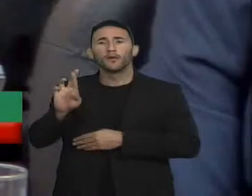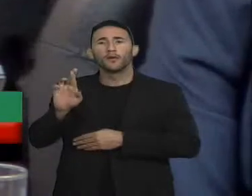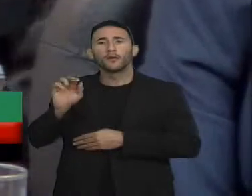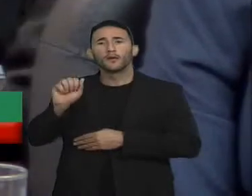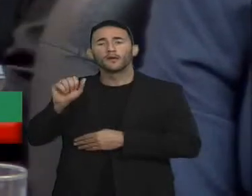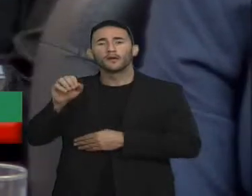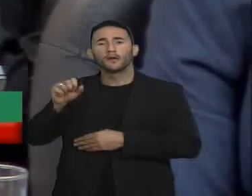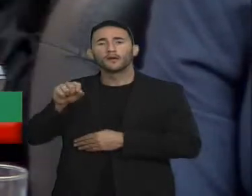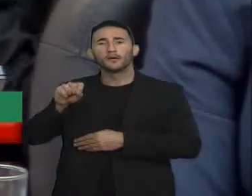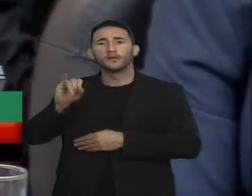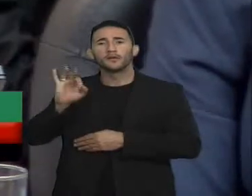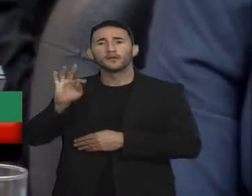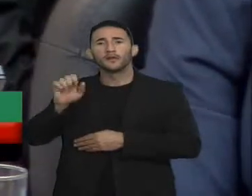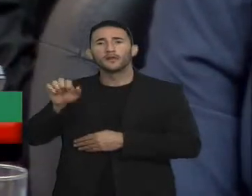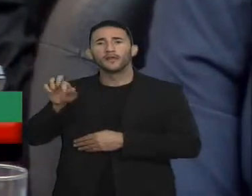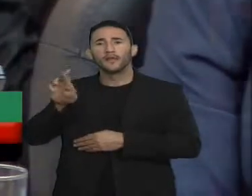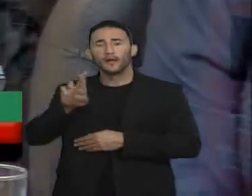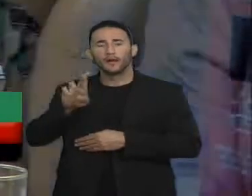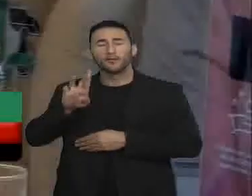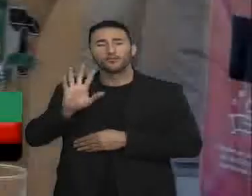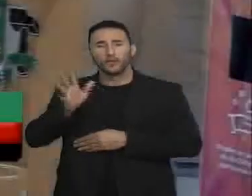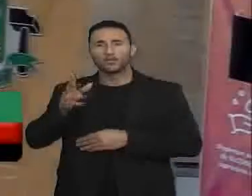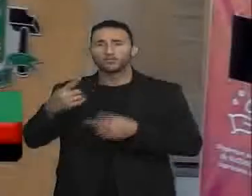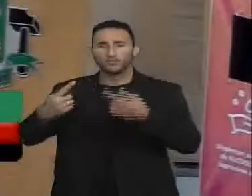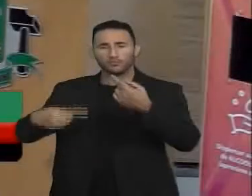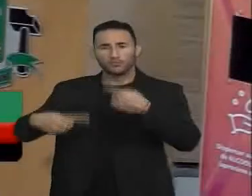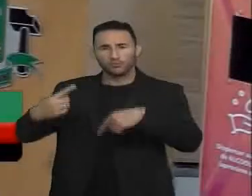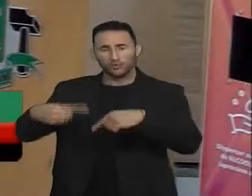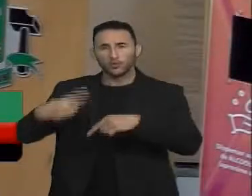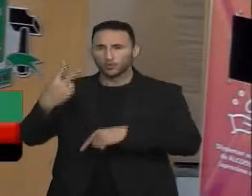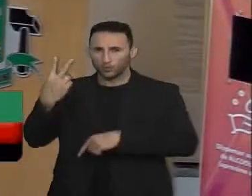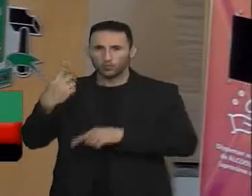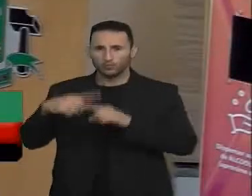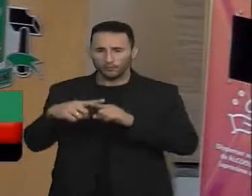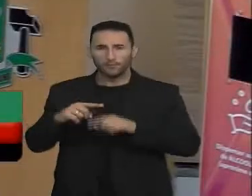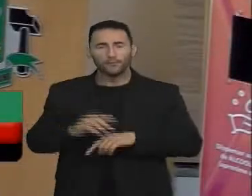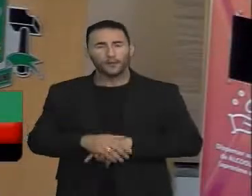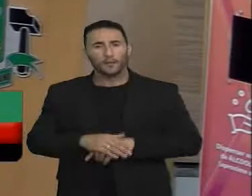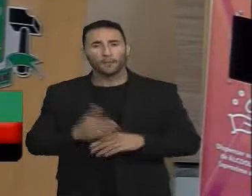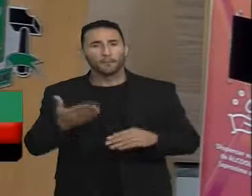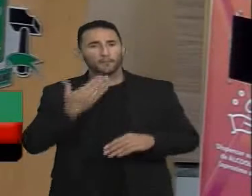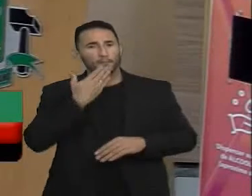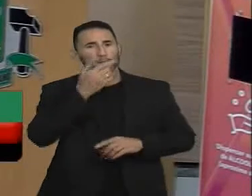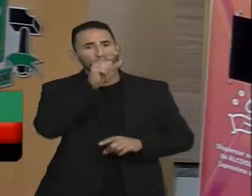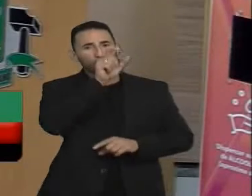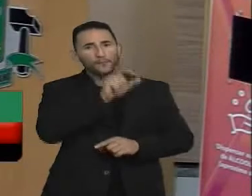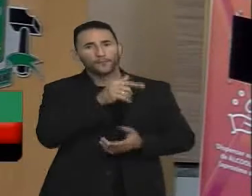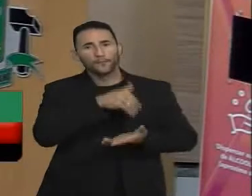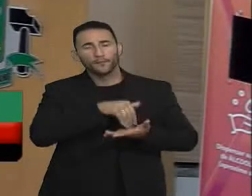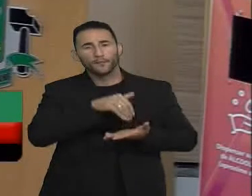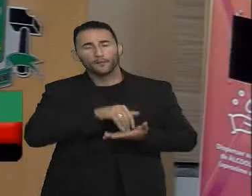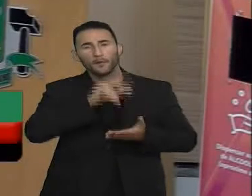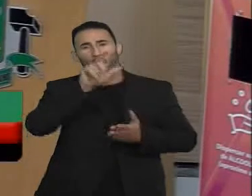segunda discussão. Solicito, senhora secretária, que proceda à leitura do próximo item.